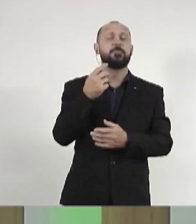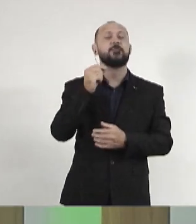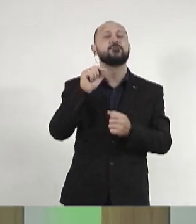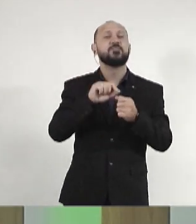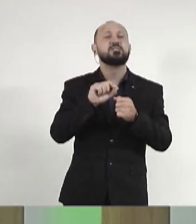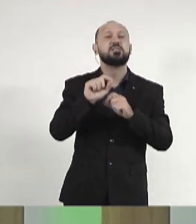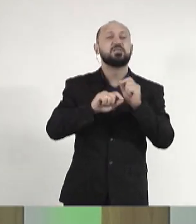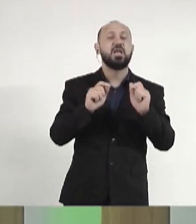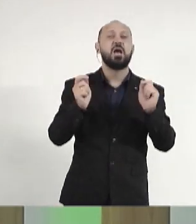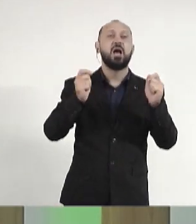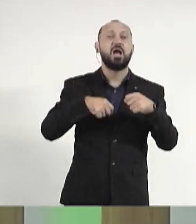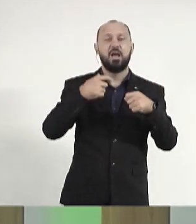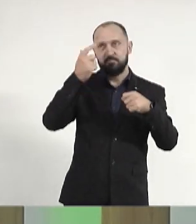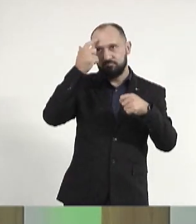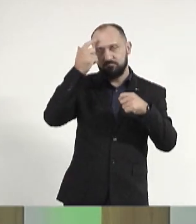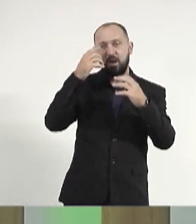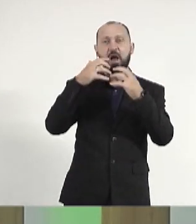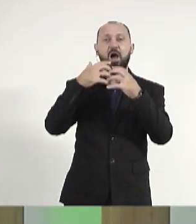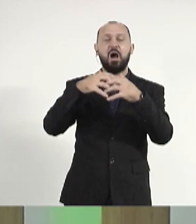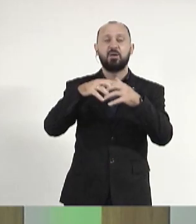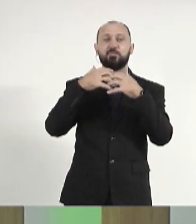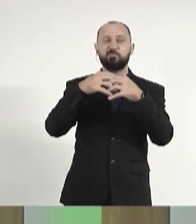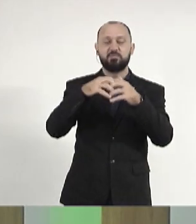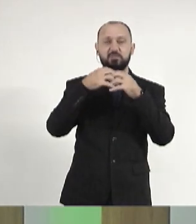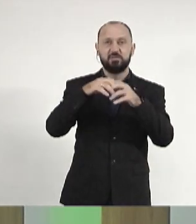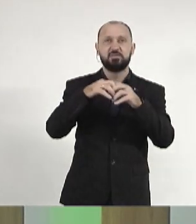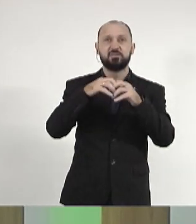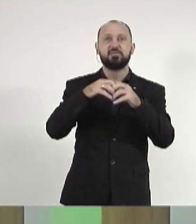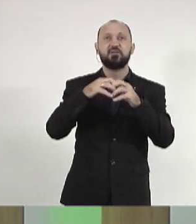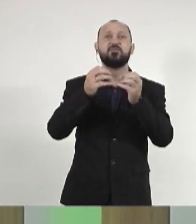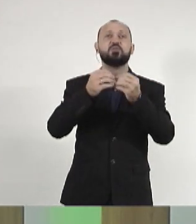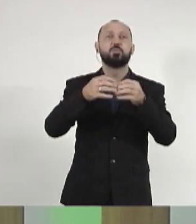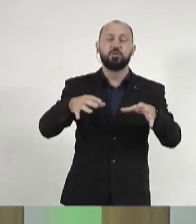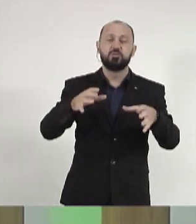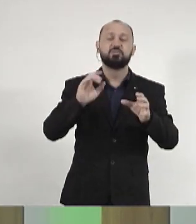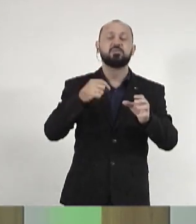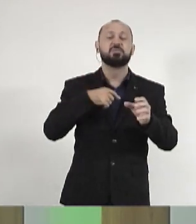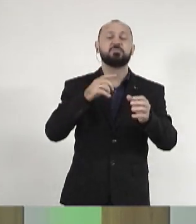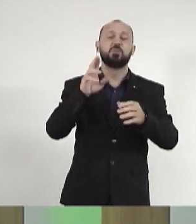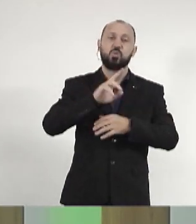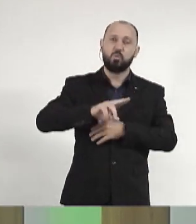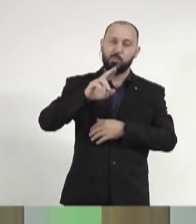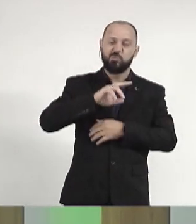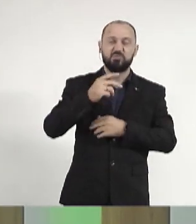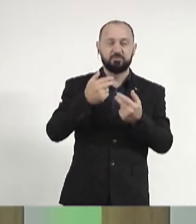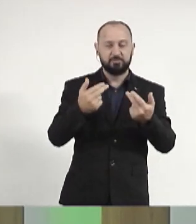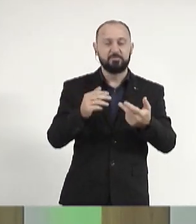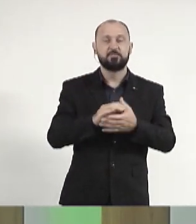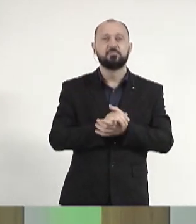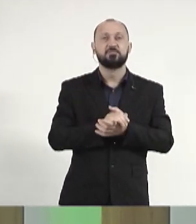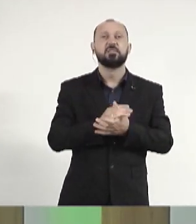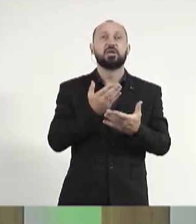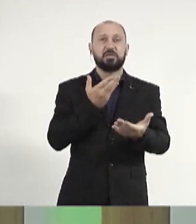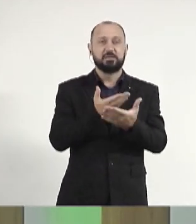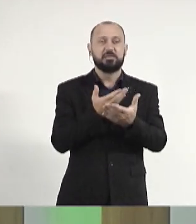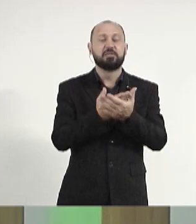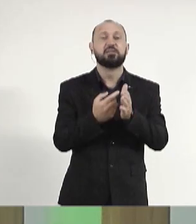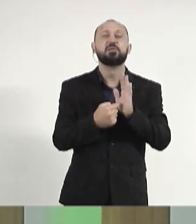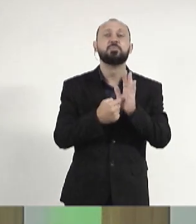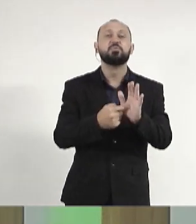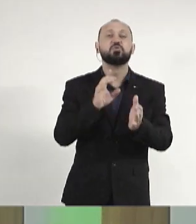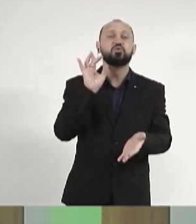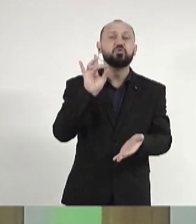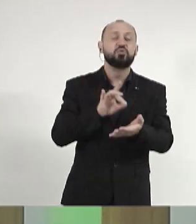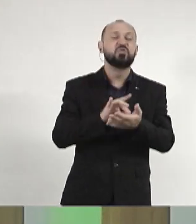com que até as capacidades cognitivas desses jovens fossem afetadas pelo uso dessas substâncias. Então, esse estudo revelou